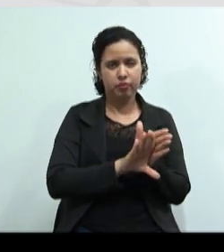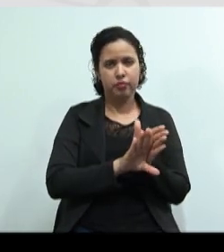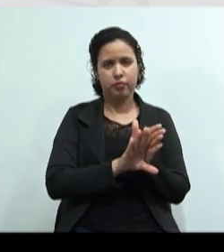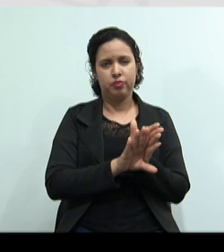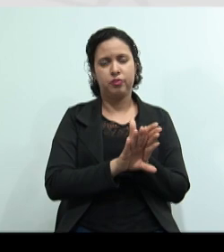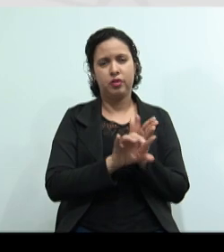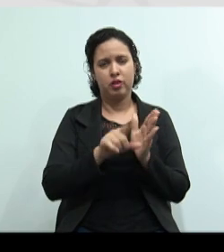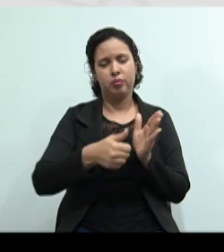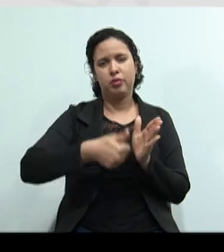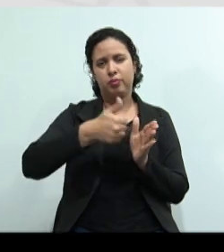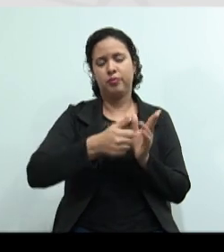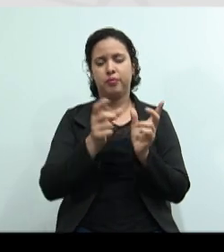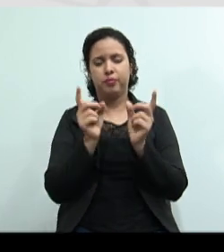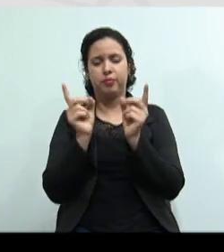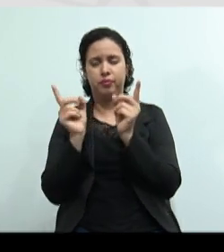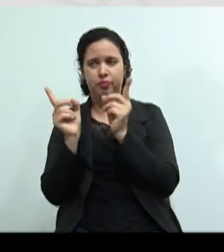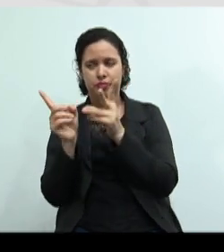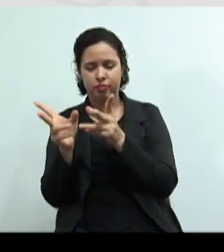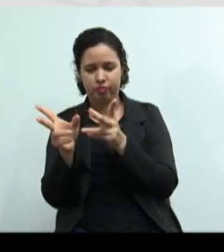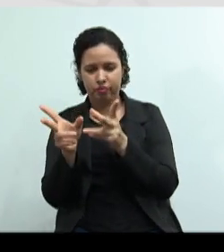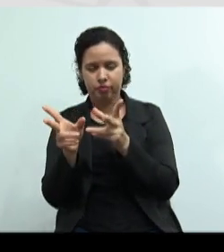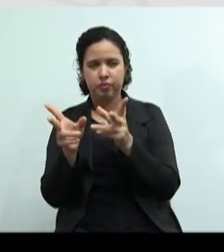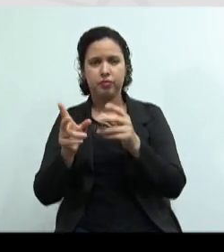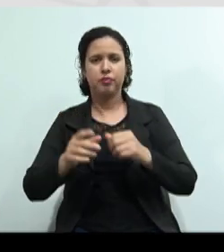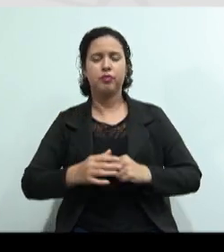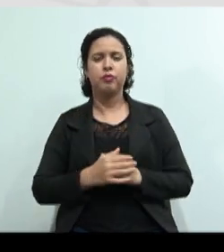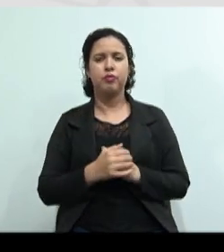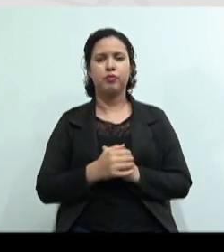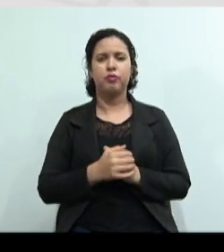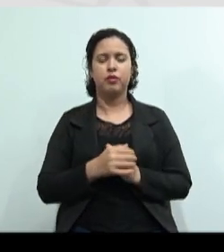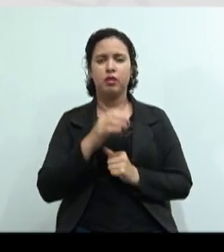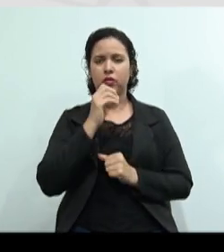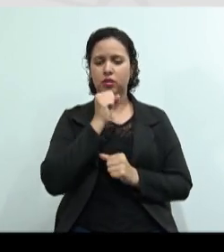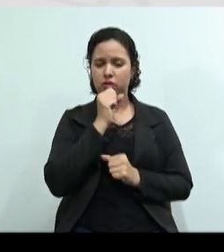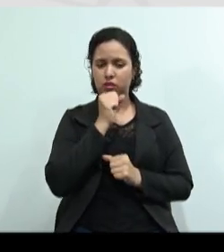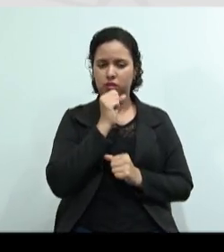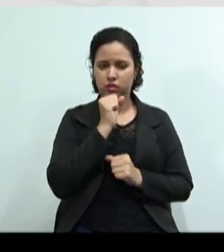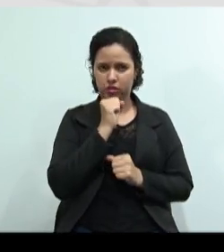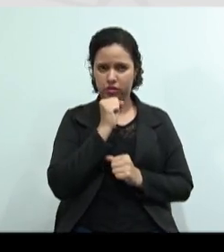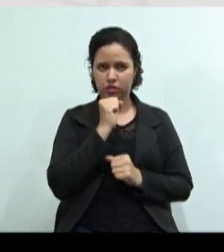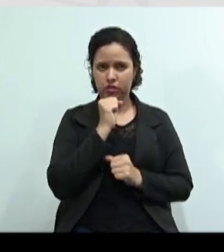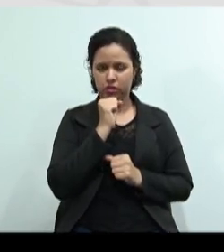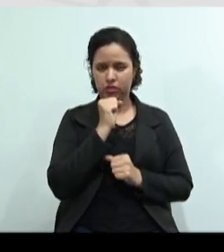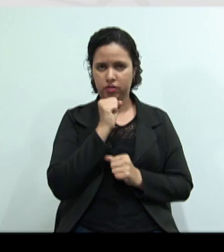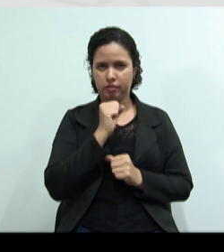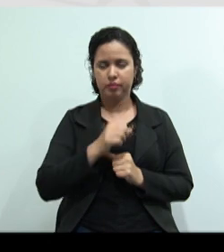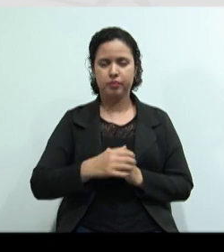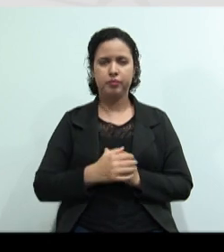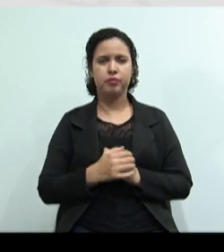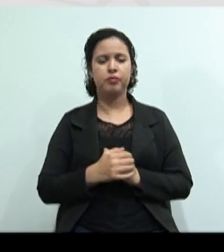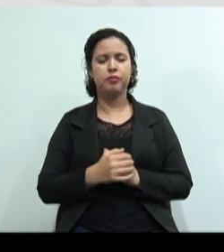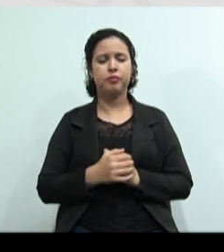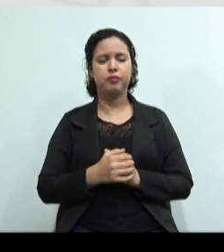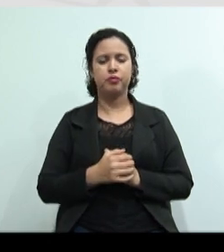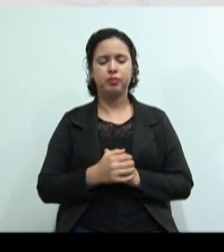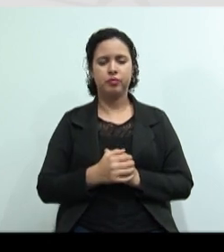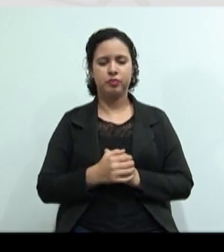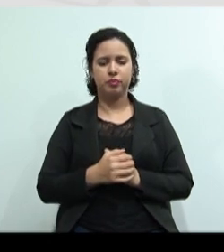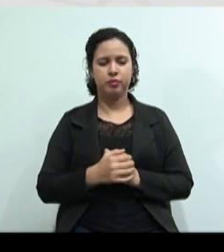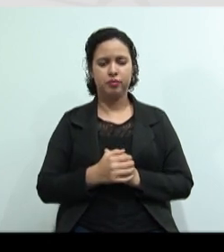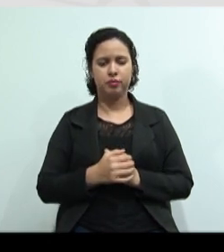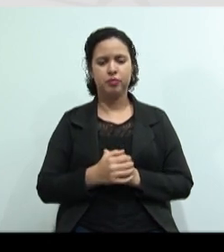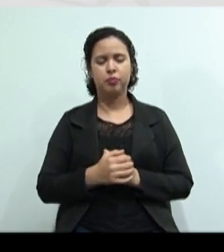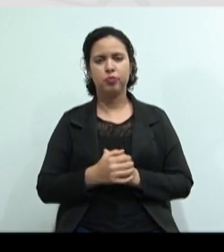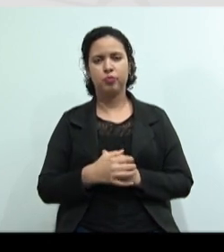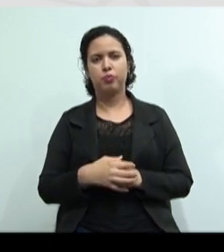verde, depois o laranja. Então, qual que vai sair primeiro? O laranja. Depois eu tenho outras compras. Vamos analisar só essas 2 situações,